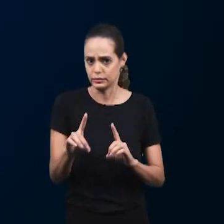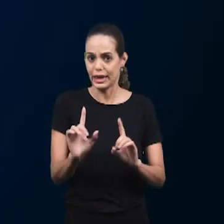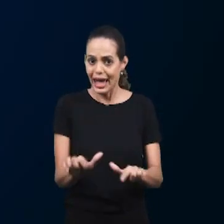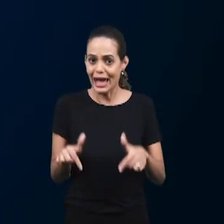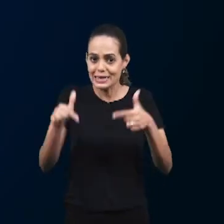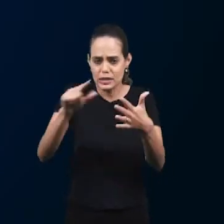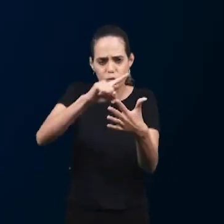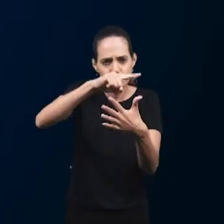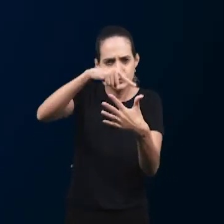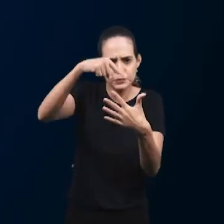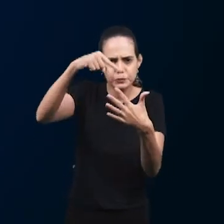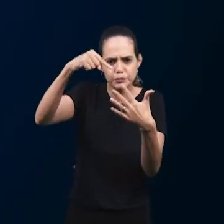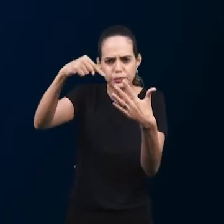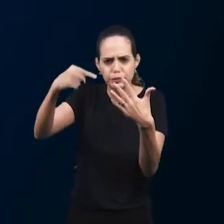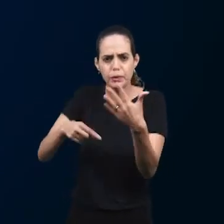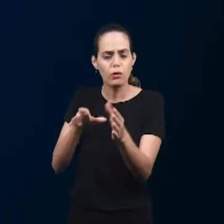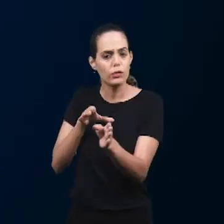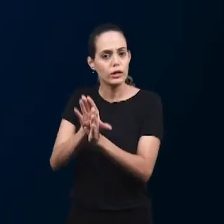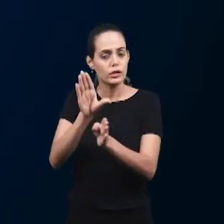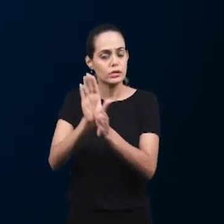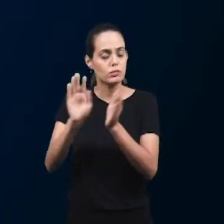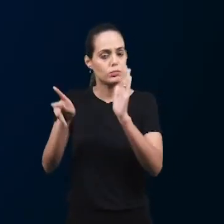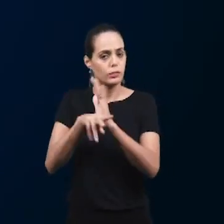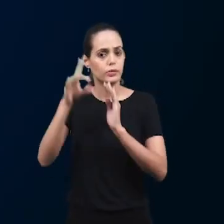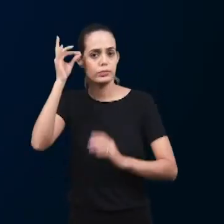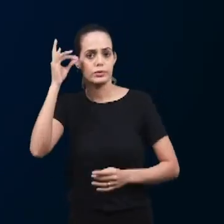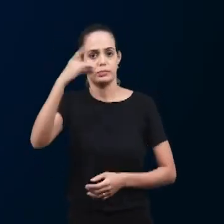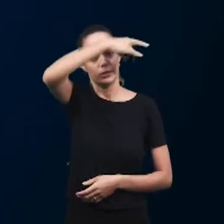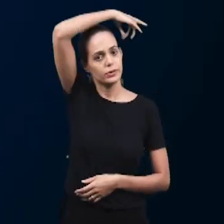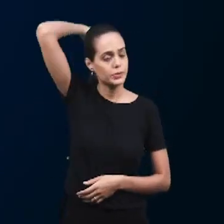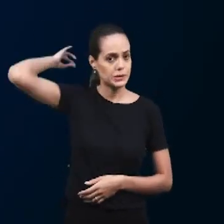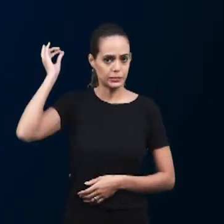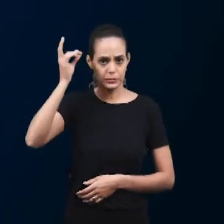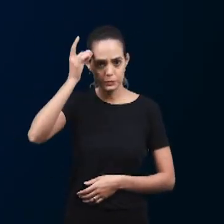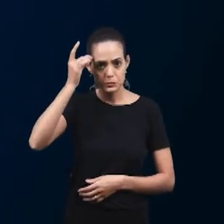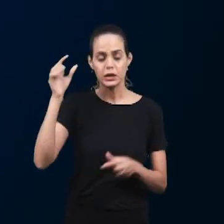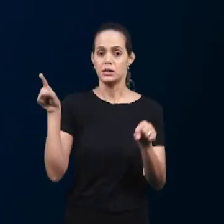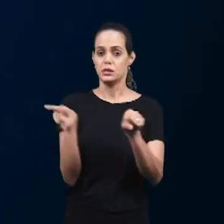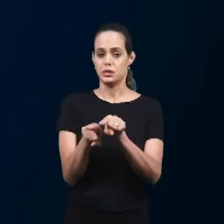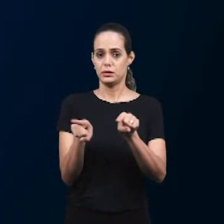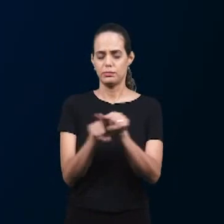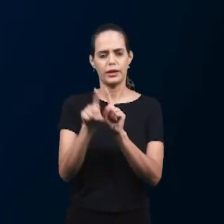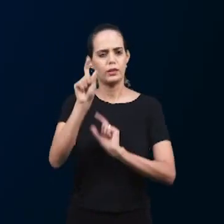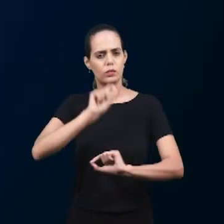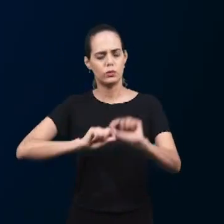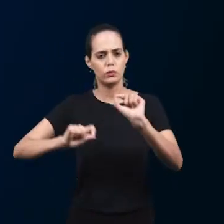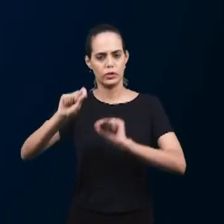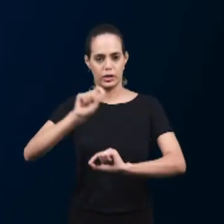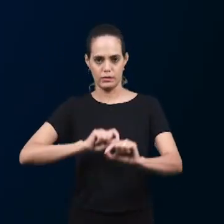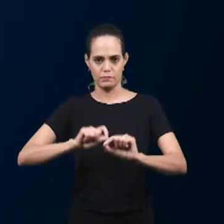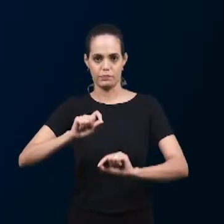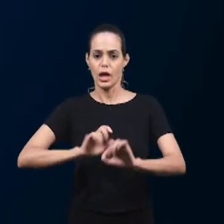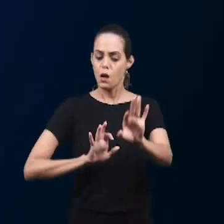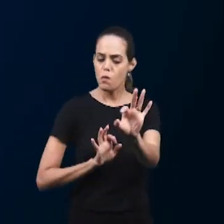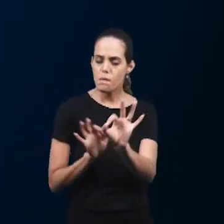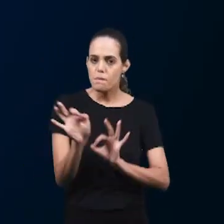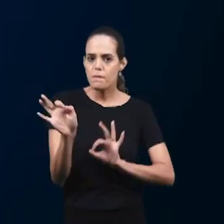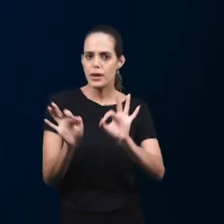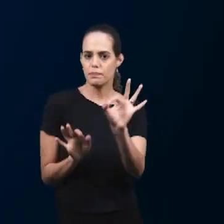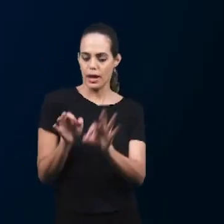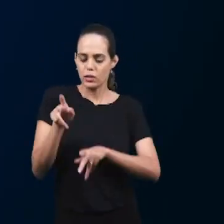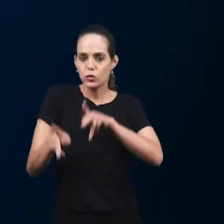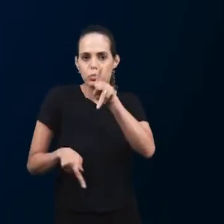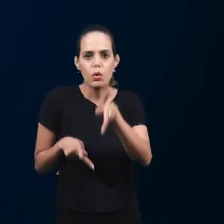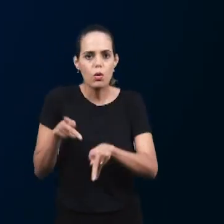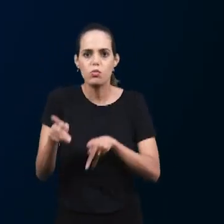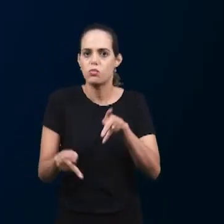pura. Todos os atos ali deveriam ser conforme a orientação do Espírito Santo. E, por fim, o